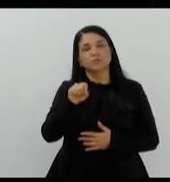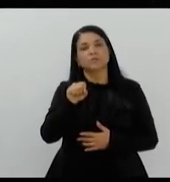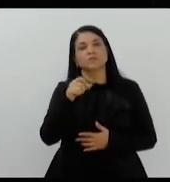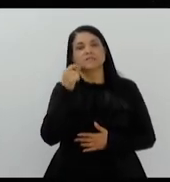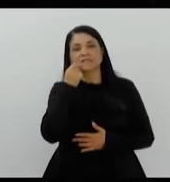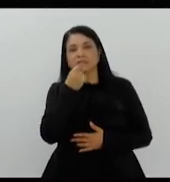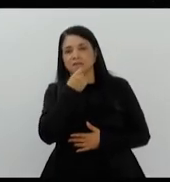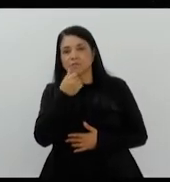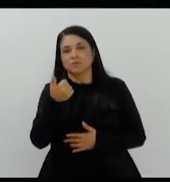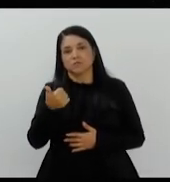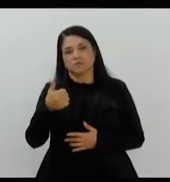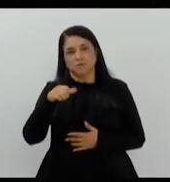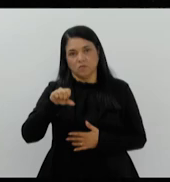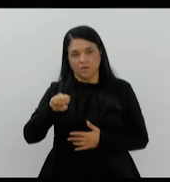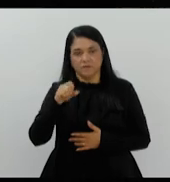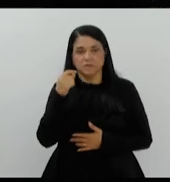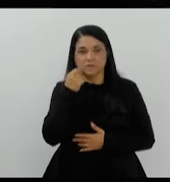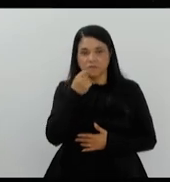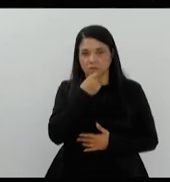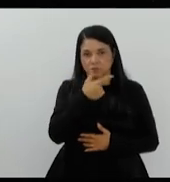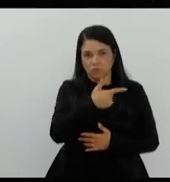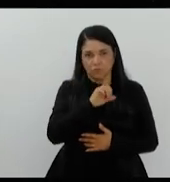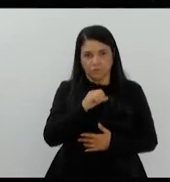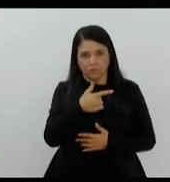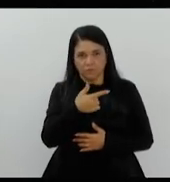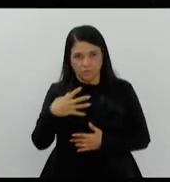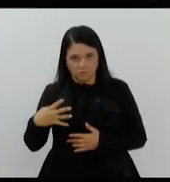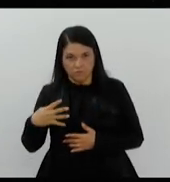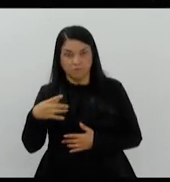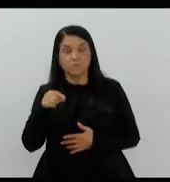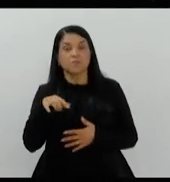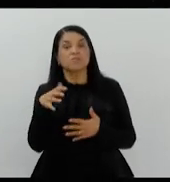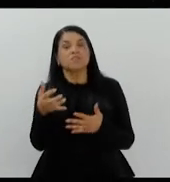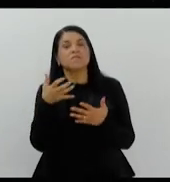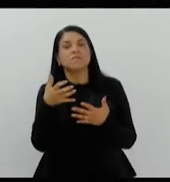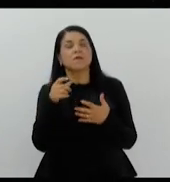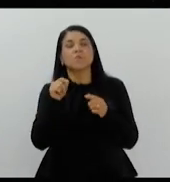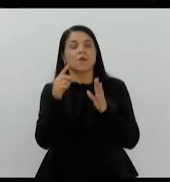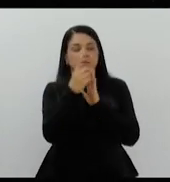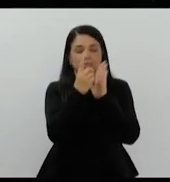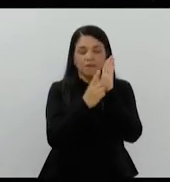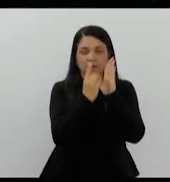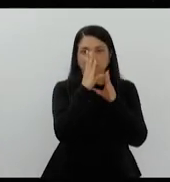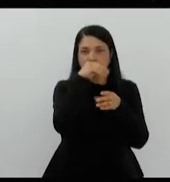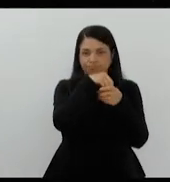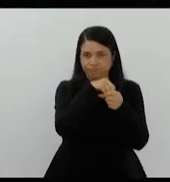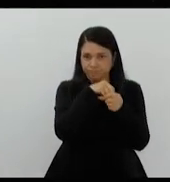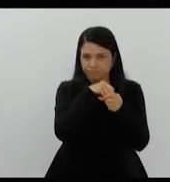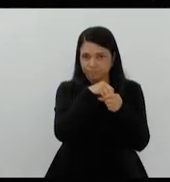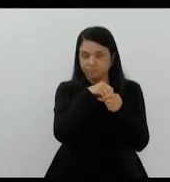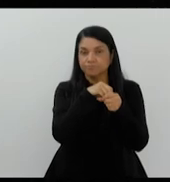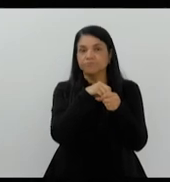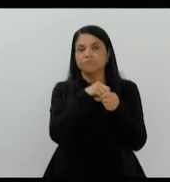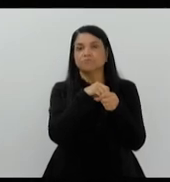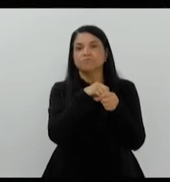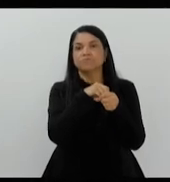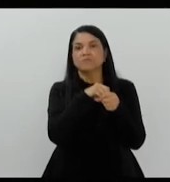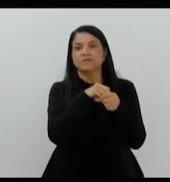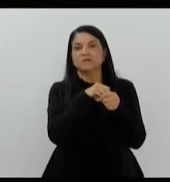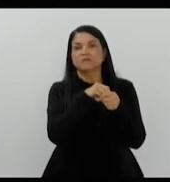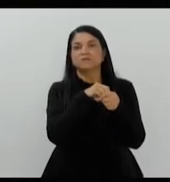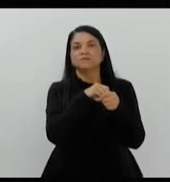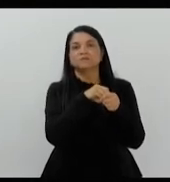24. E o que é que ele faz nesse decreto? Pega a fonte